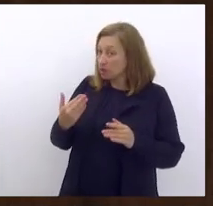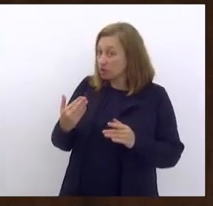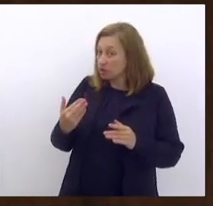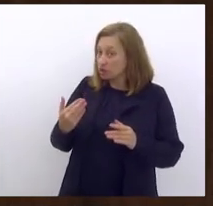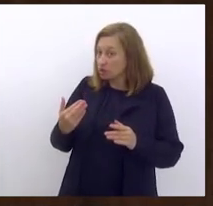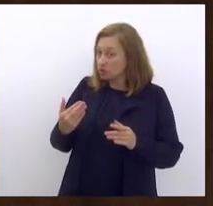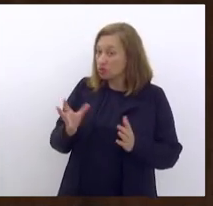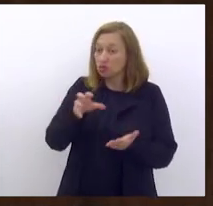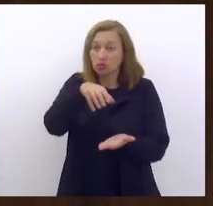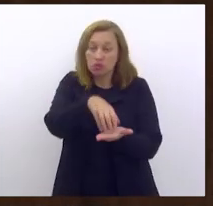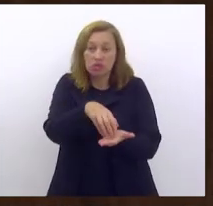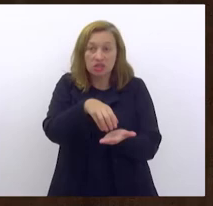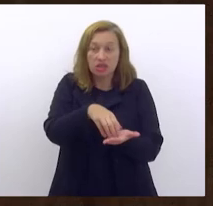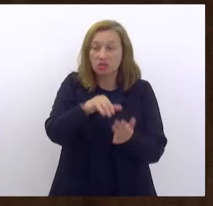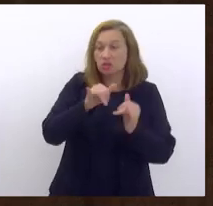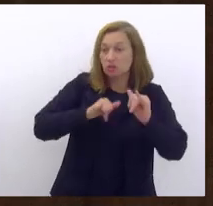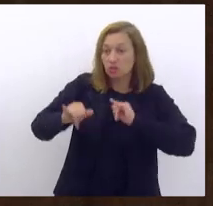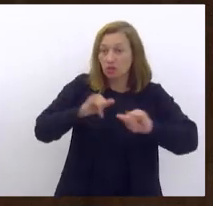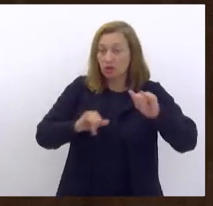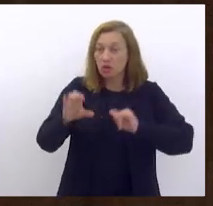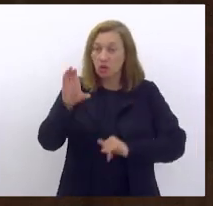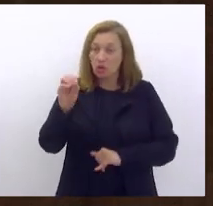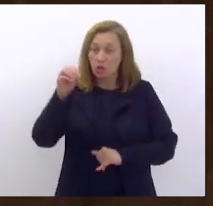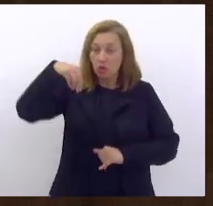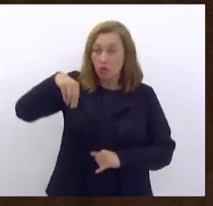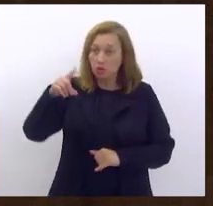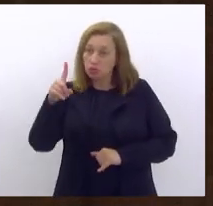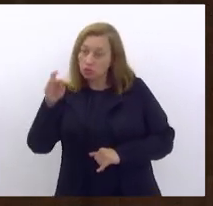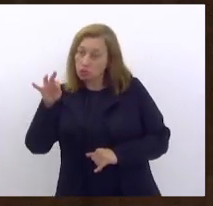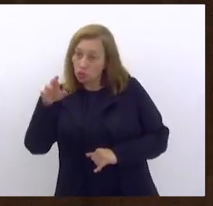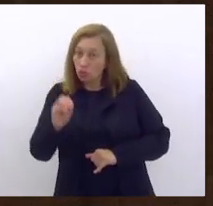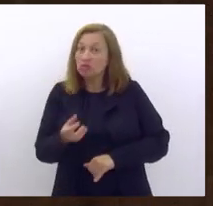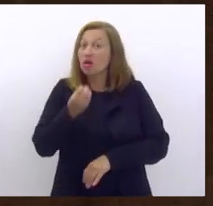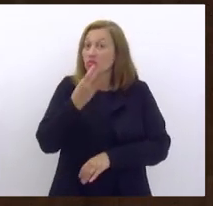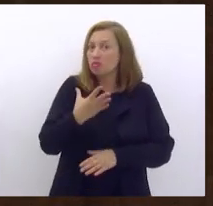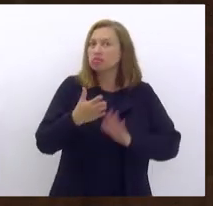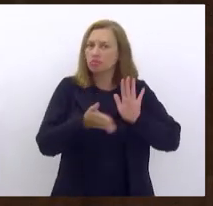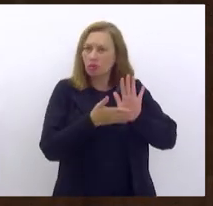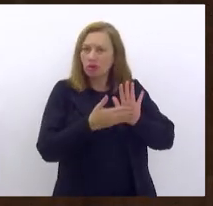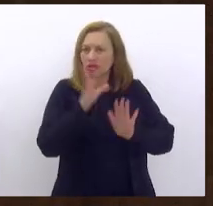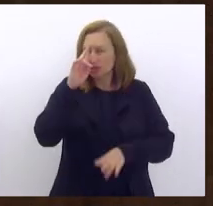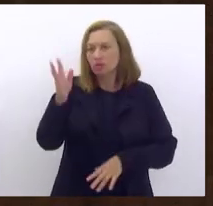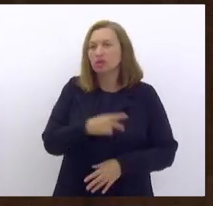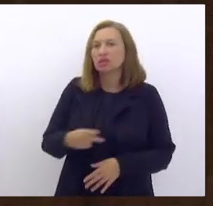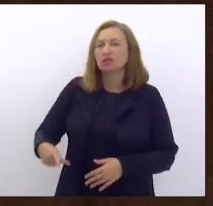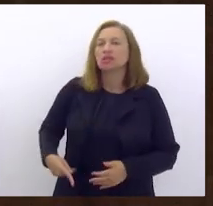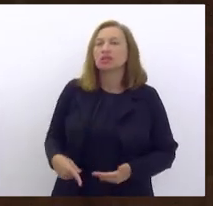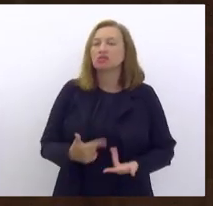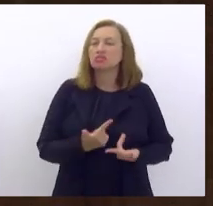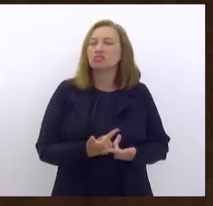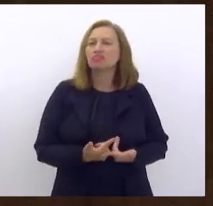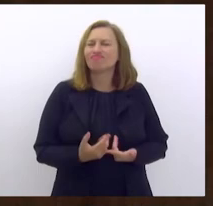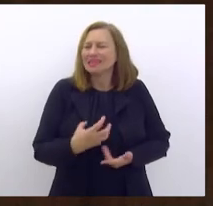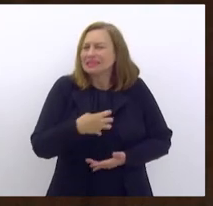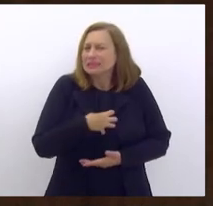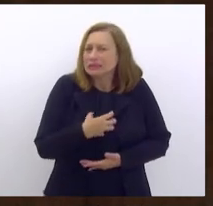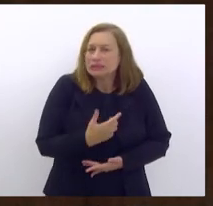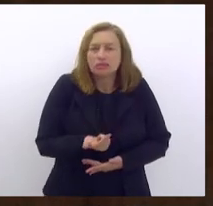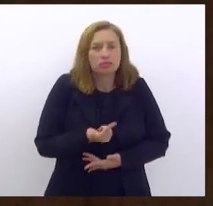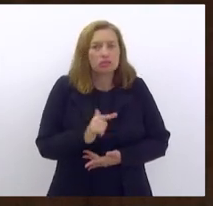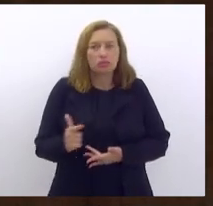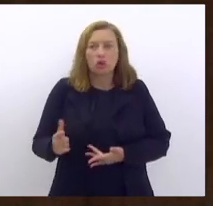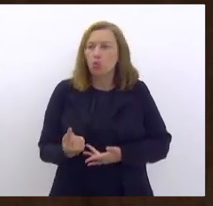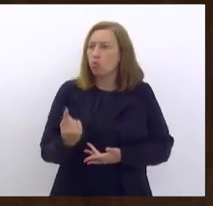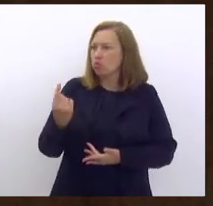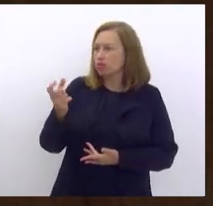do Centro de Formação de Condutores. É pertinente essa proposta, senhor presidente? Afinal de contas, não faz sentido que